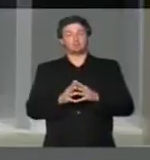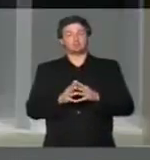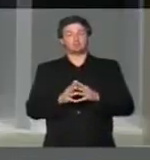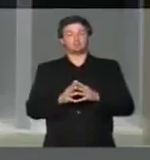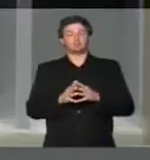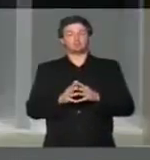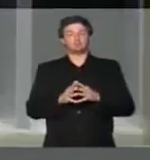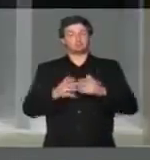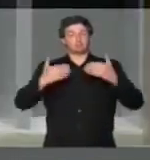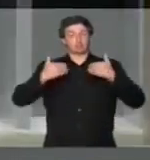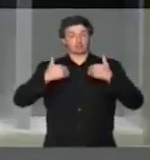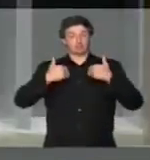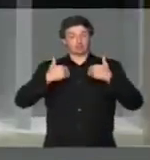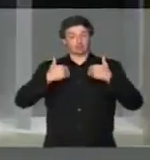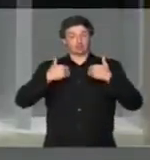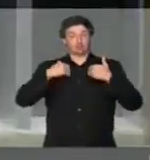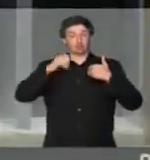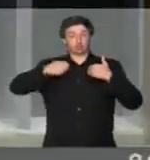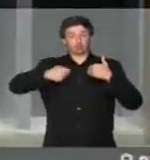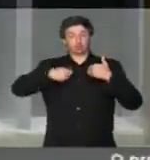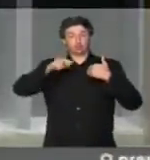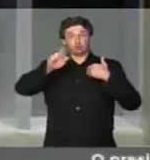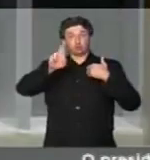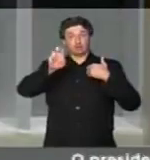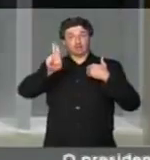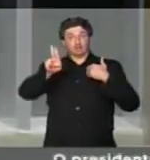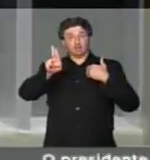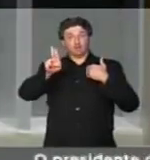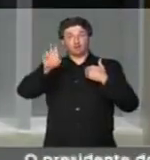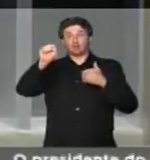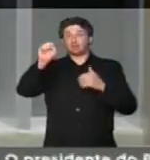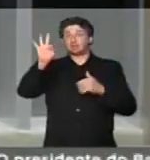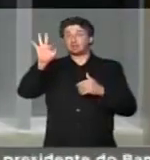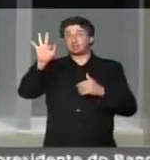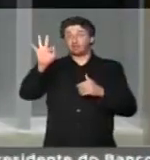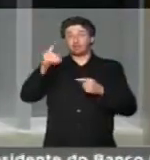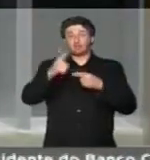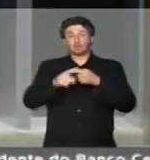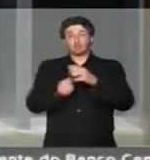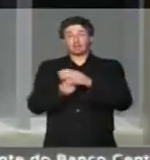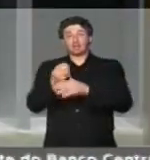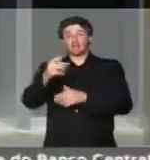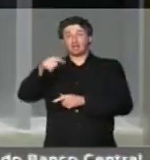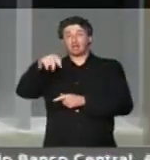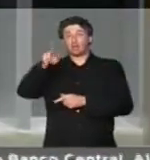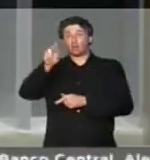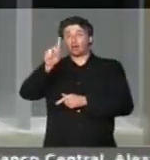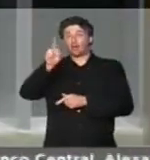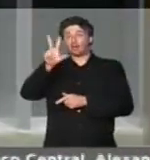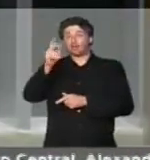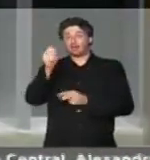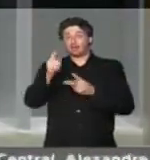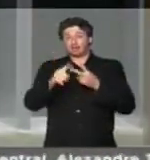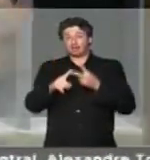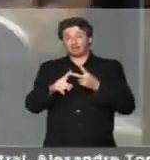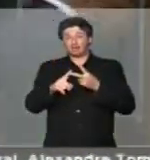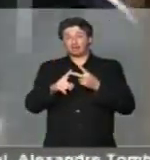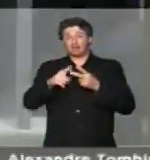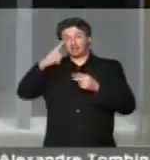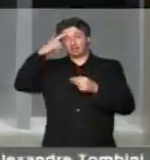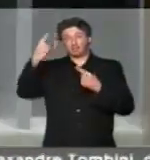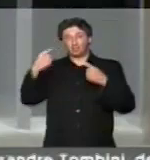servidores eu não sou réu no Supremo por formação de quadrilha crime contra a